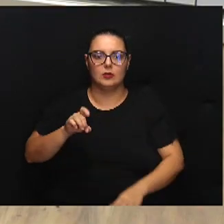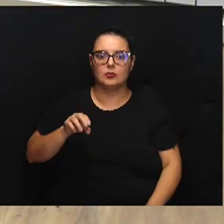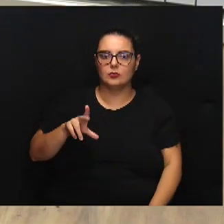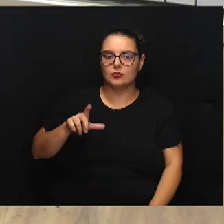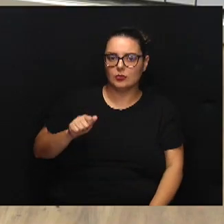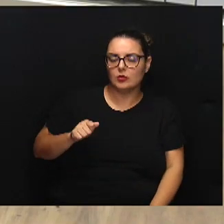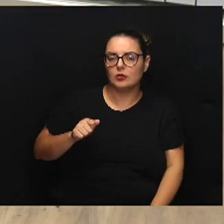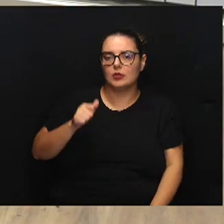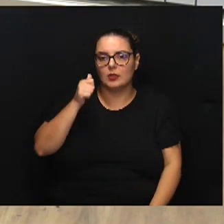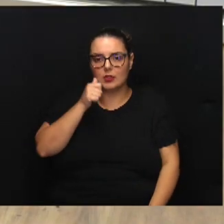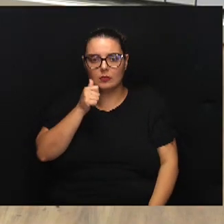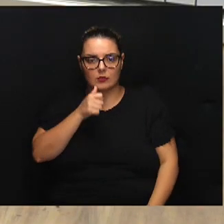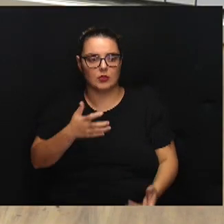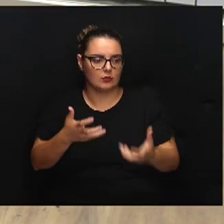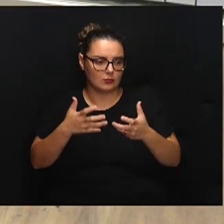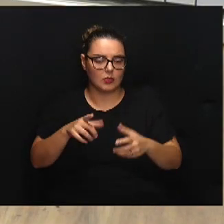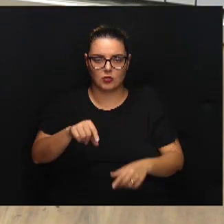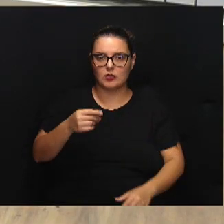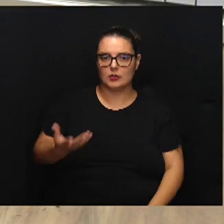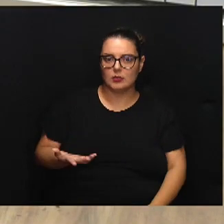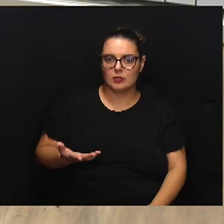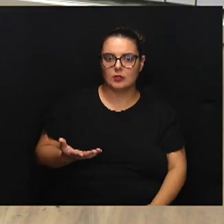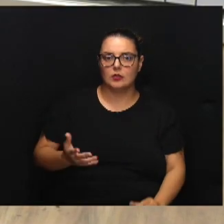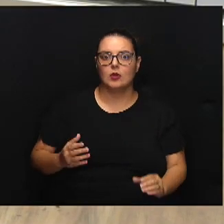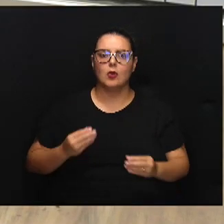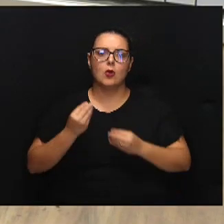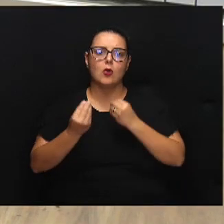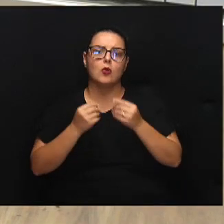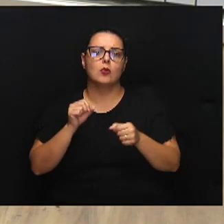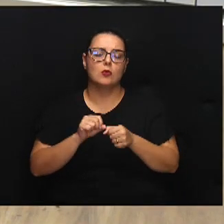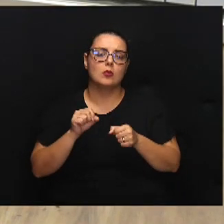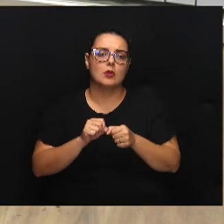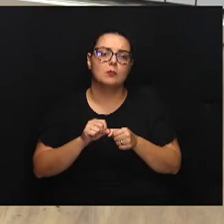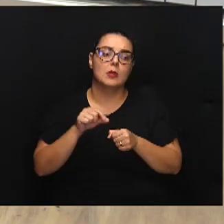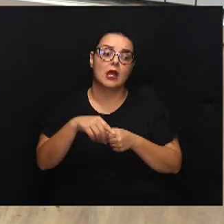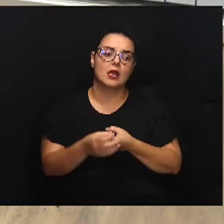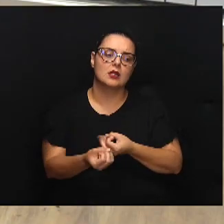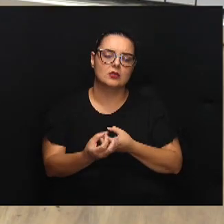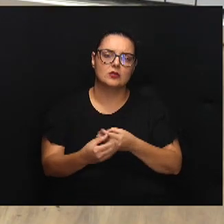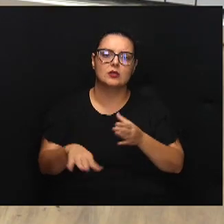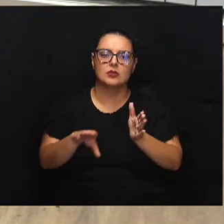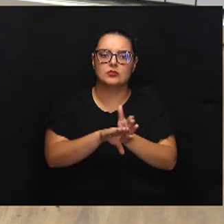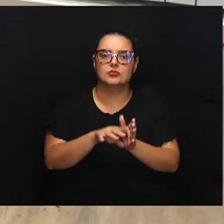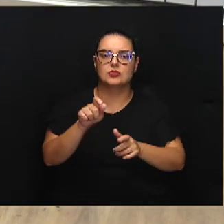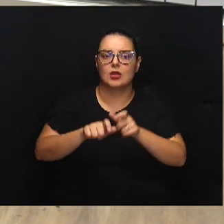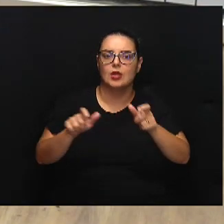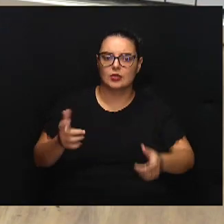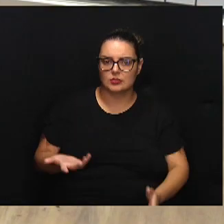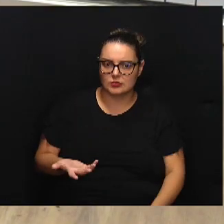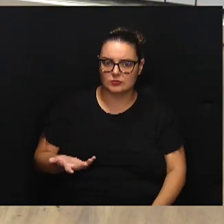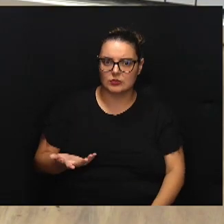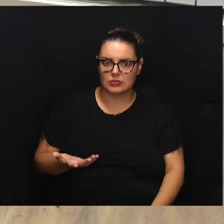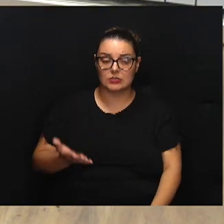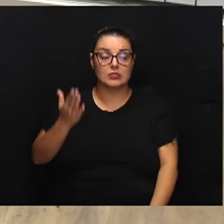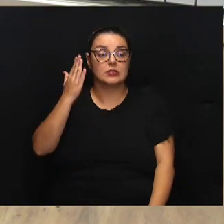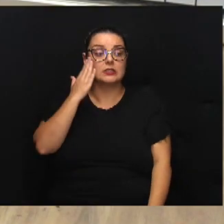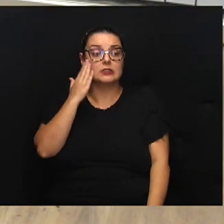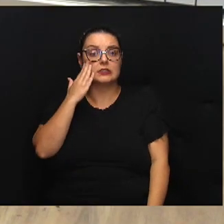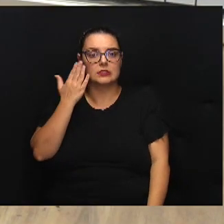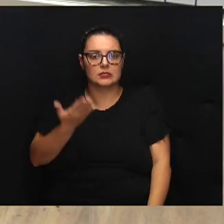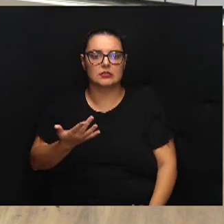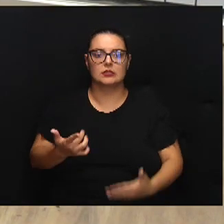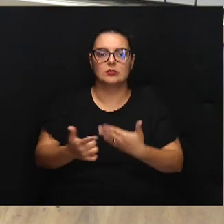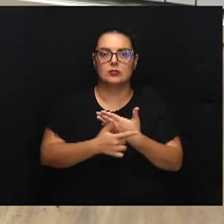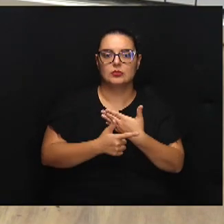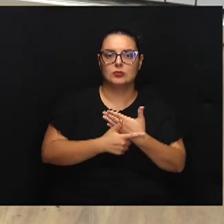que a mulher queira optar. Como que a gente faz para essa informação chegar até as pessoas e elas entenderem este papel,